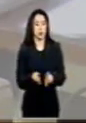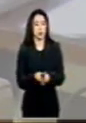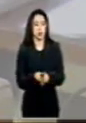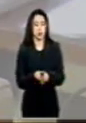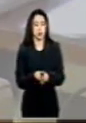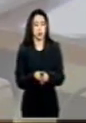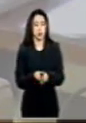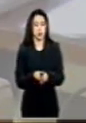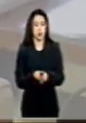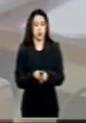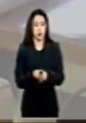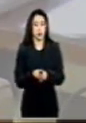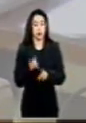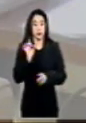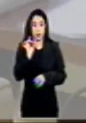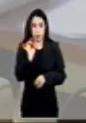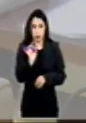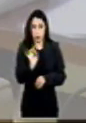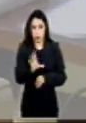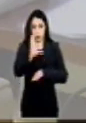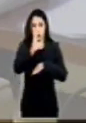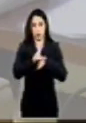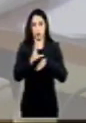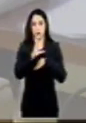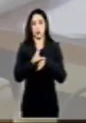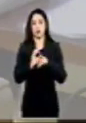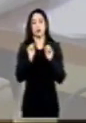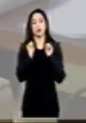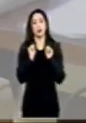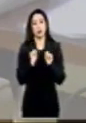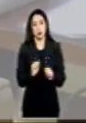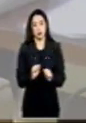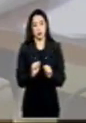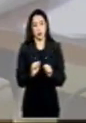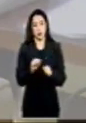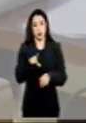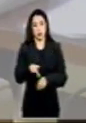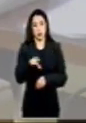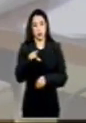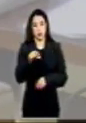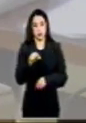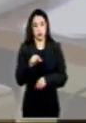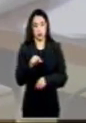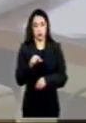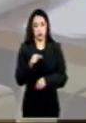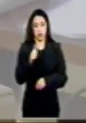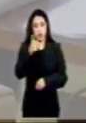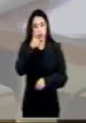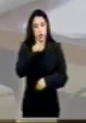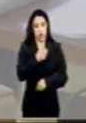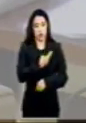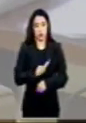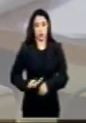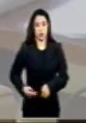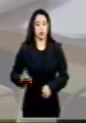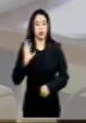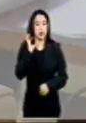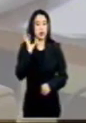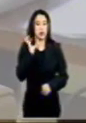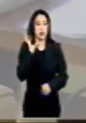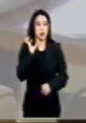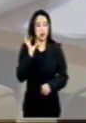a Constituição da República pode legitimar. A ministra, eminente ministra Rosa Weber,